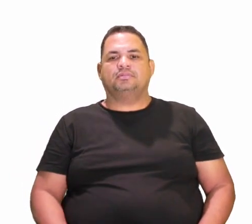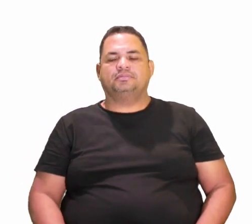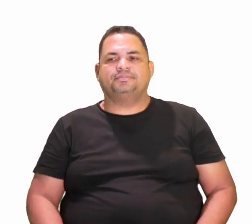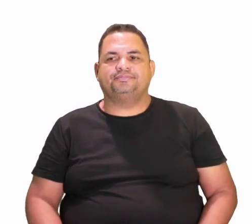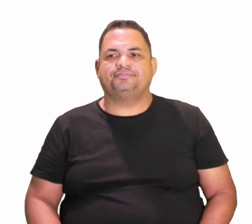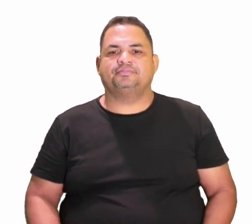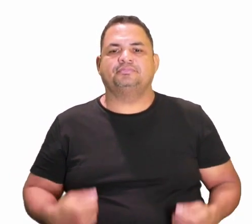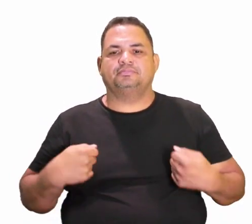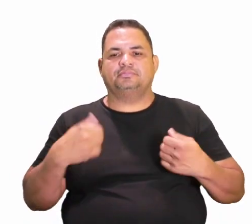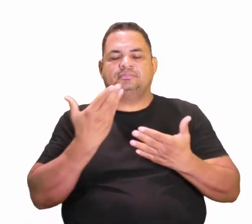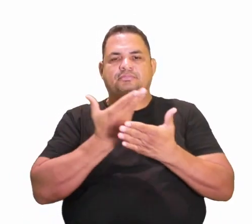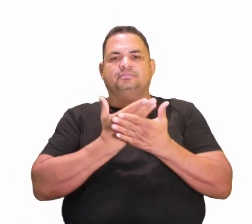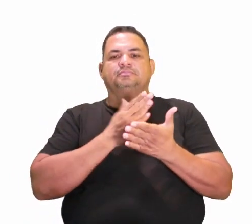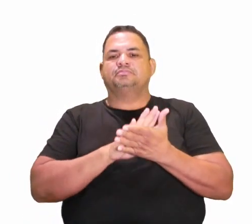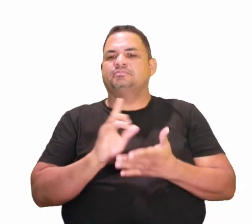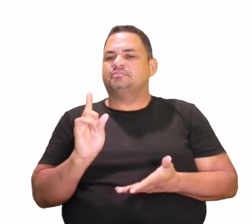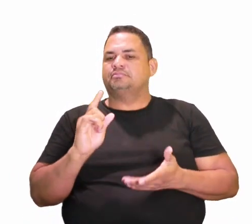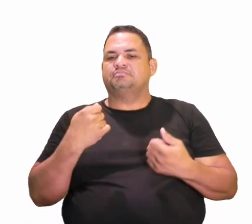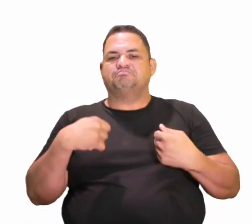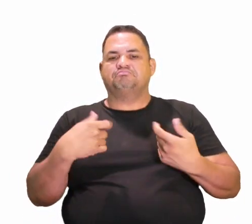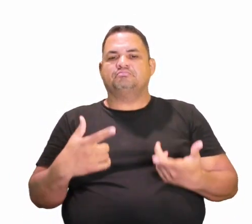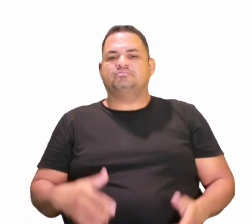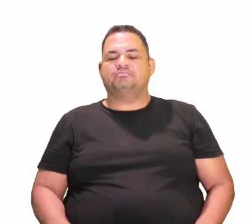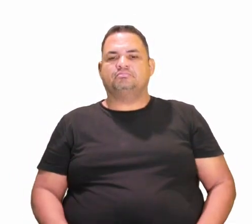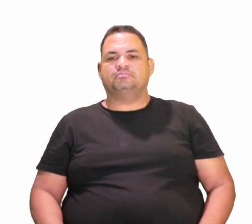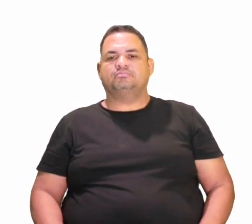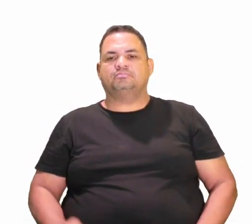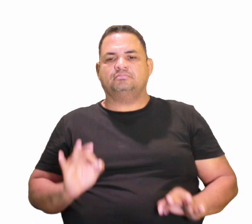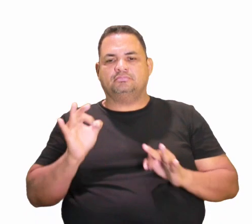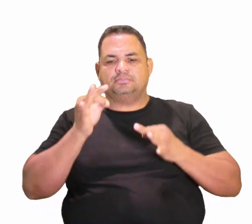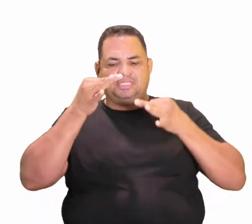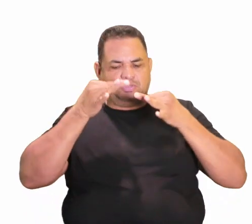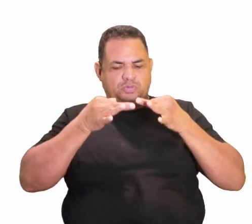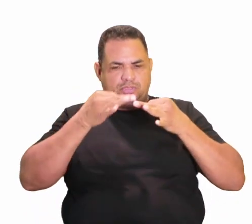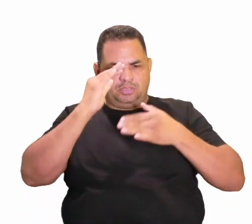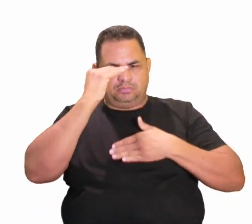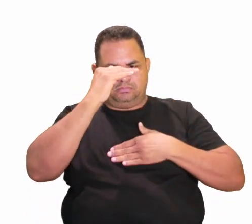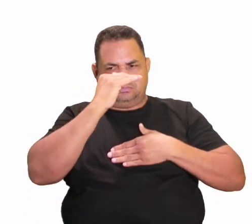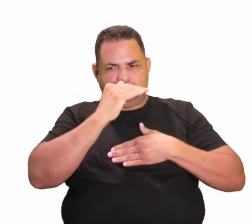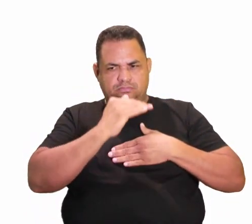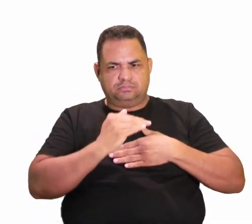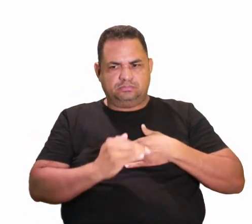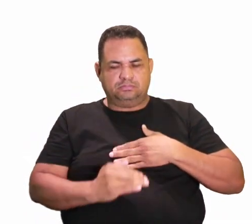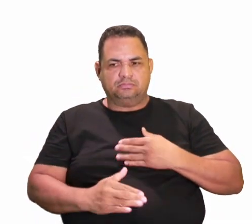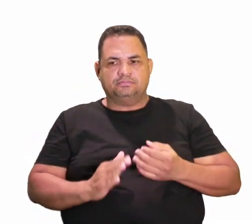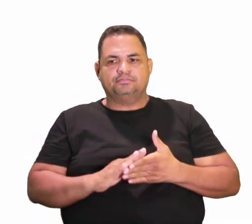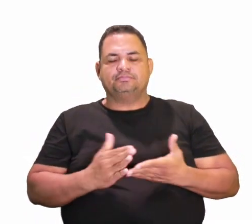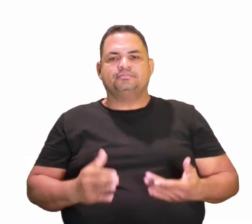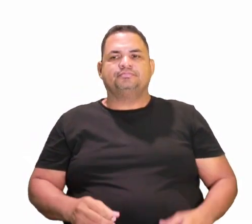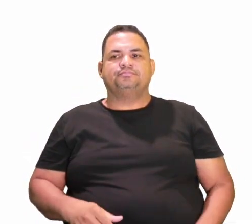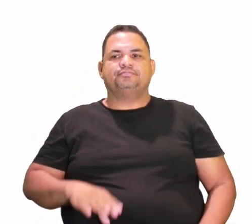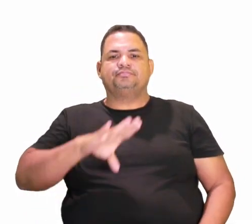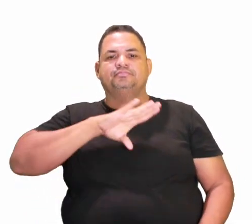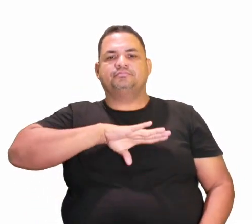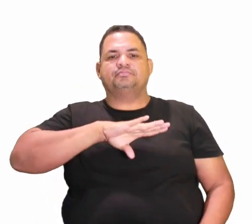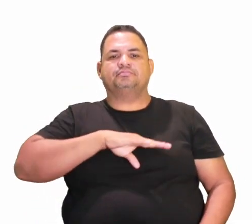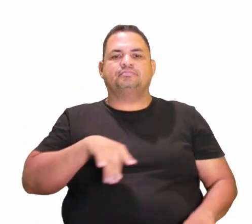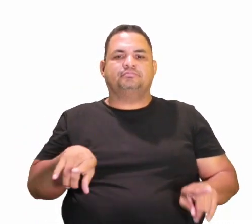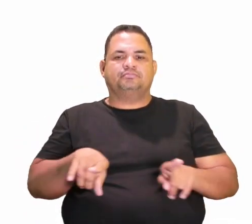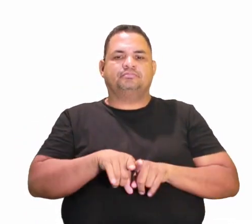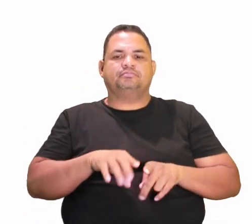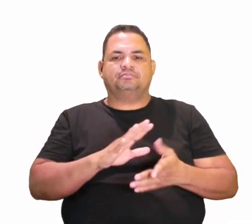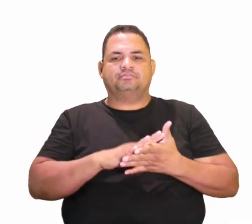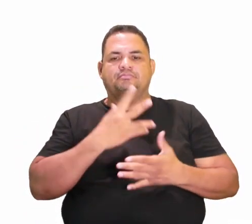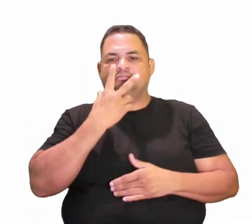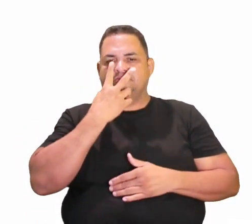não preciso traduzir aqui, preciso? Não preciso. Além de estar na ordem, né? Como a mesma coisa em português e também é muito